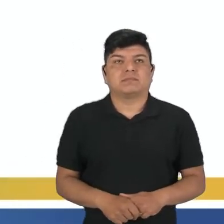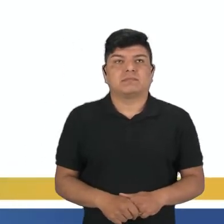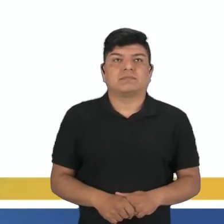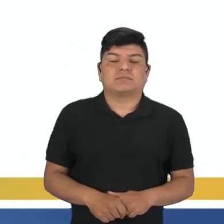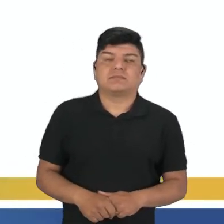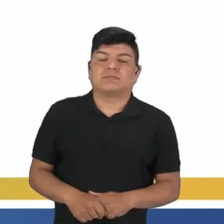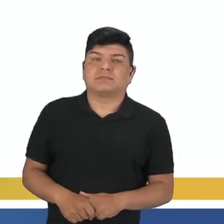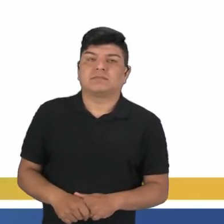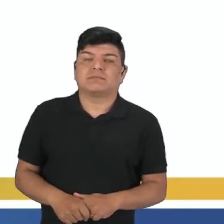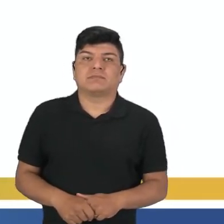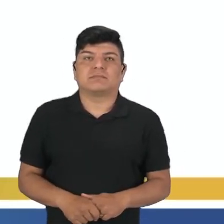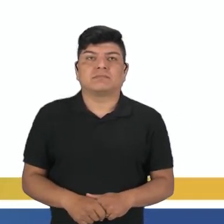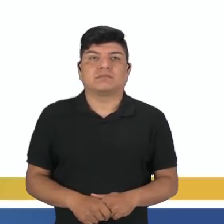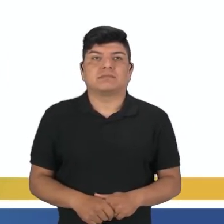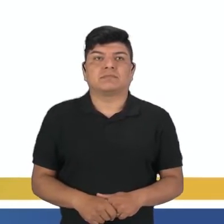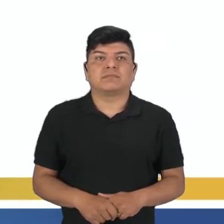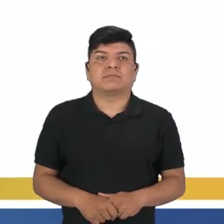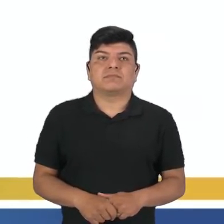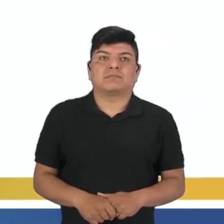Então, vamos lá.